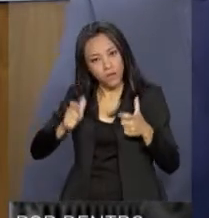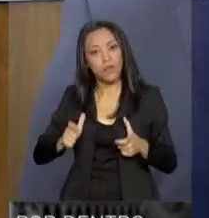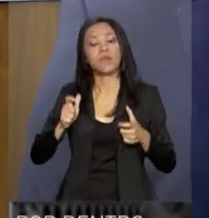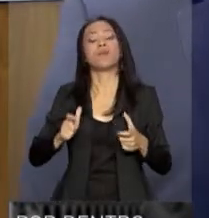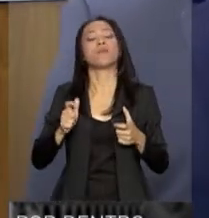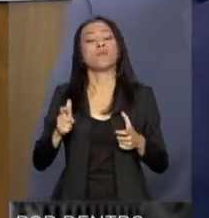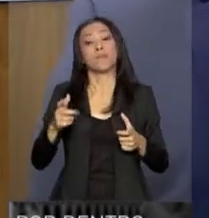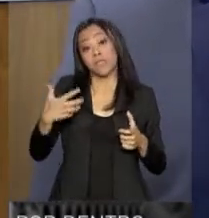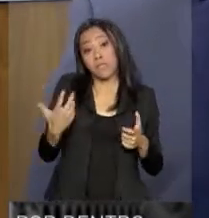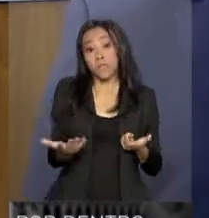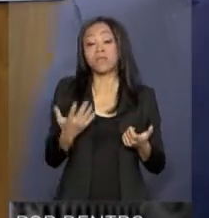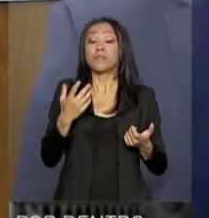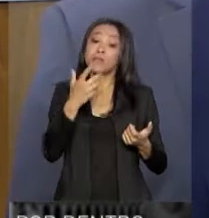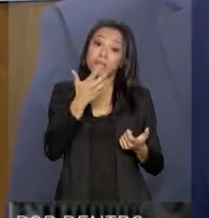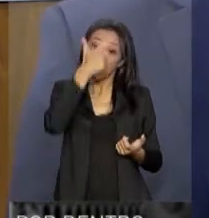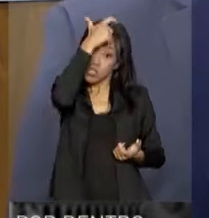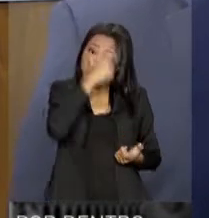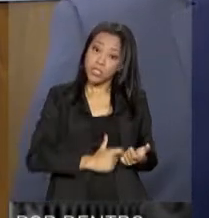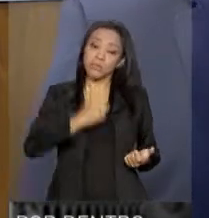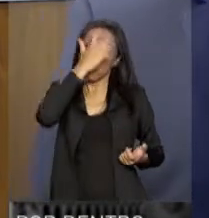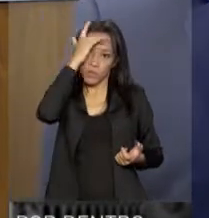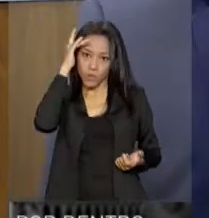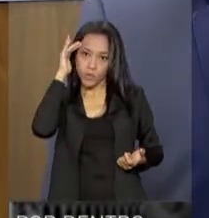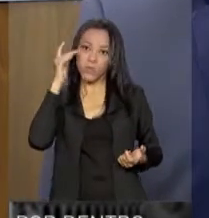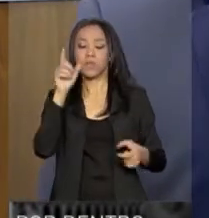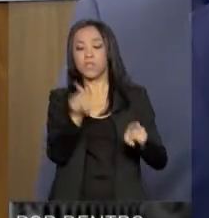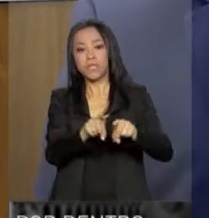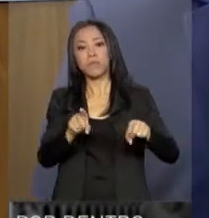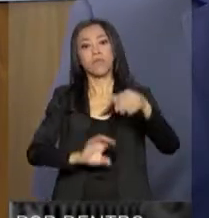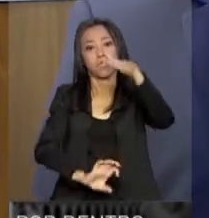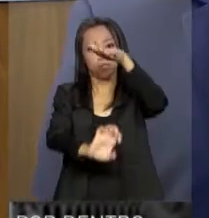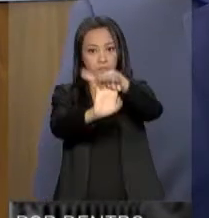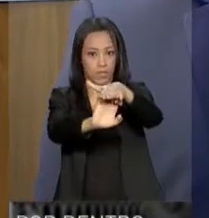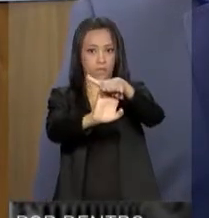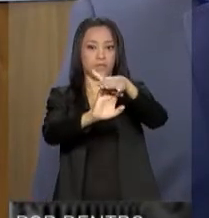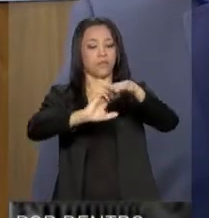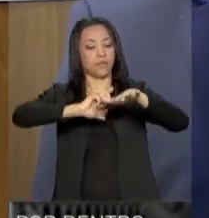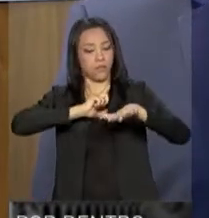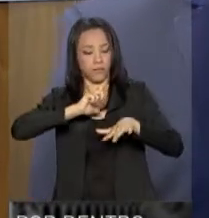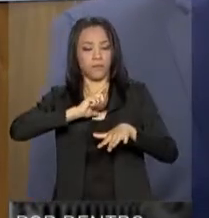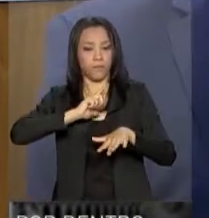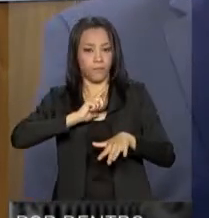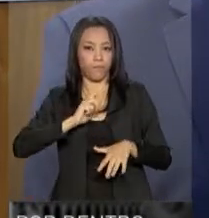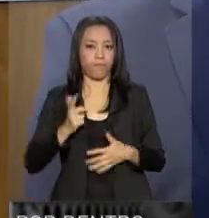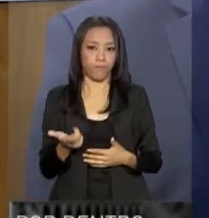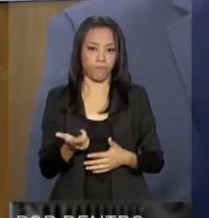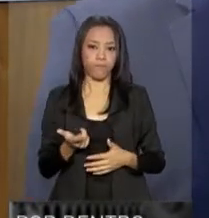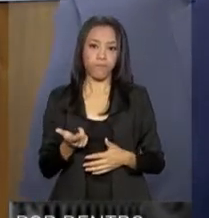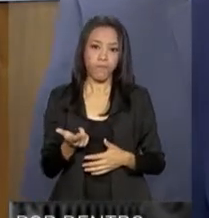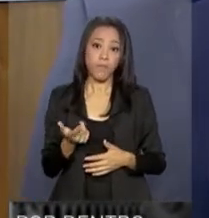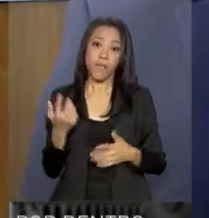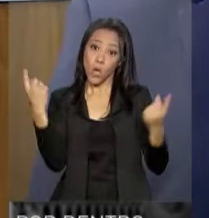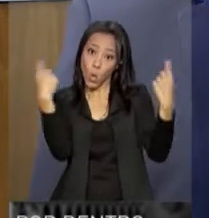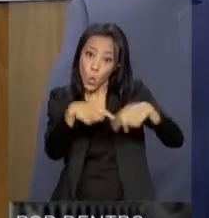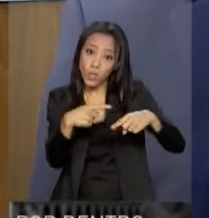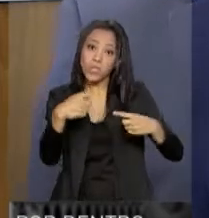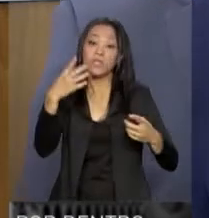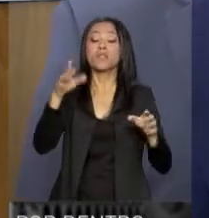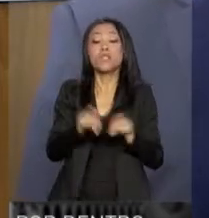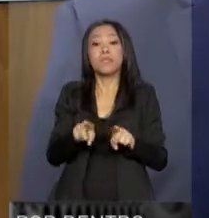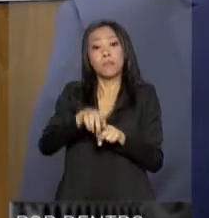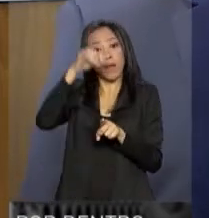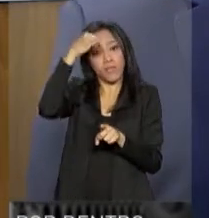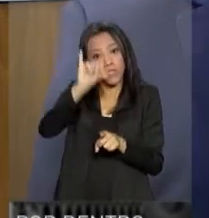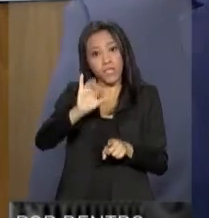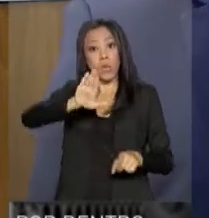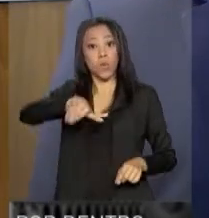como pessoas jurídicas porque isso faz parte do do processo ou seja tanto pra combater quanto para prevenir porque quando